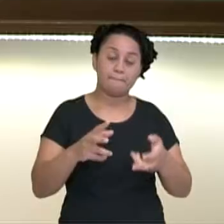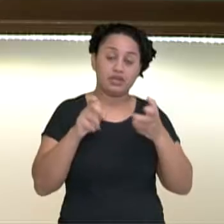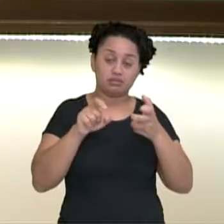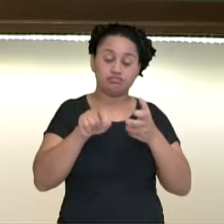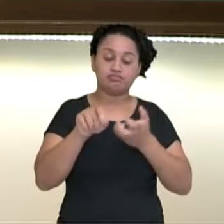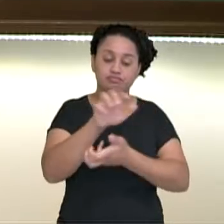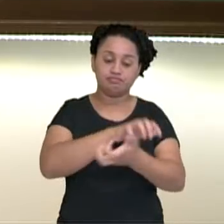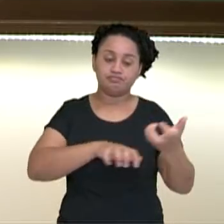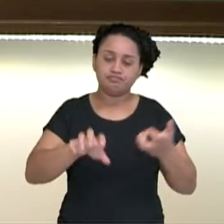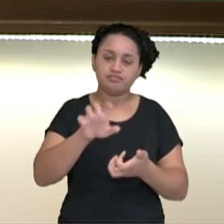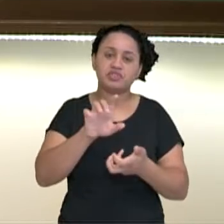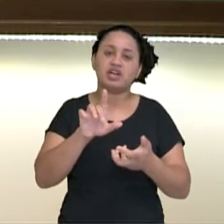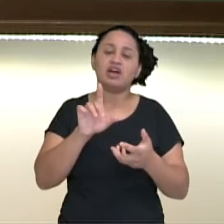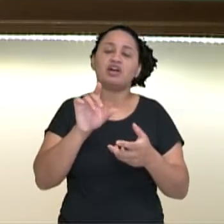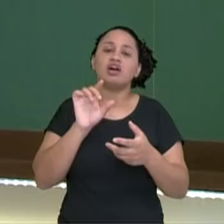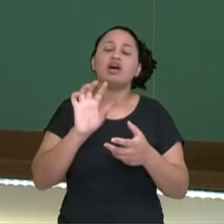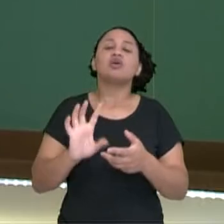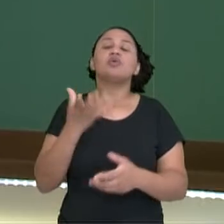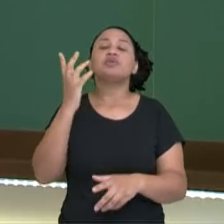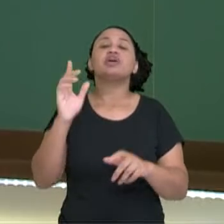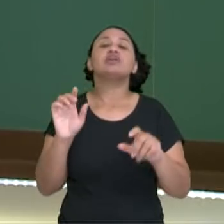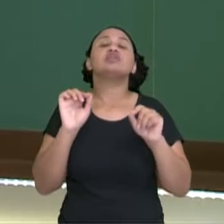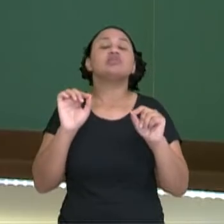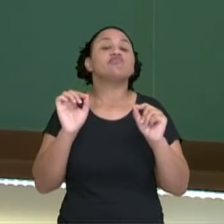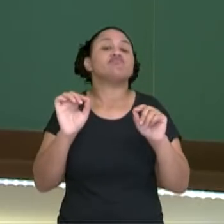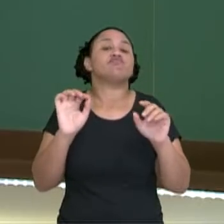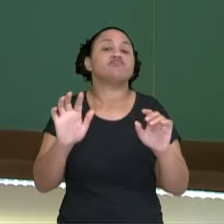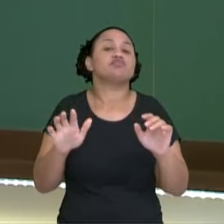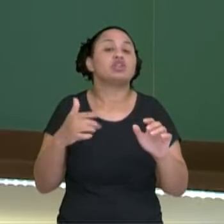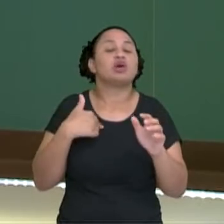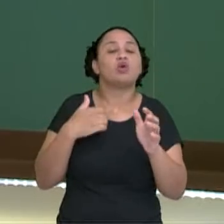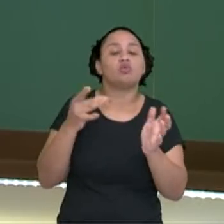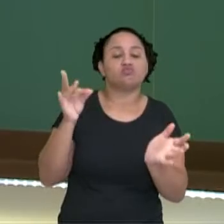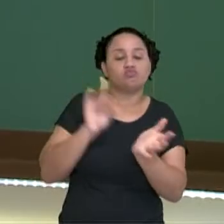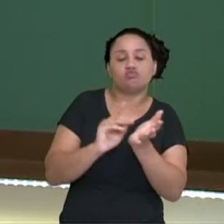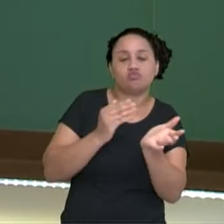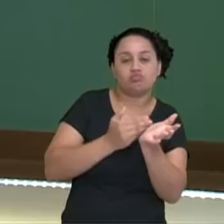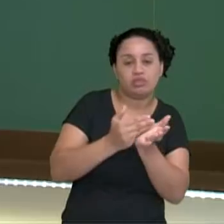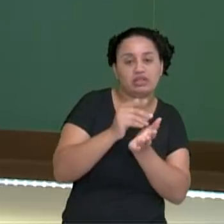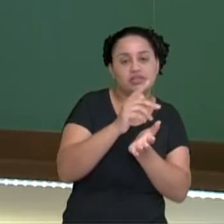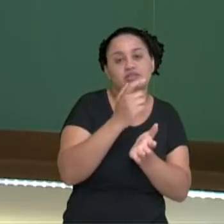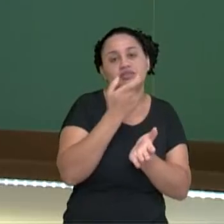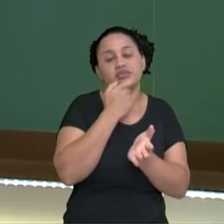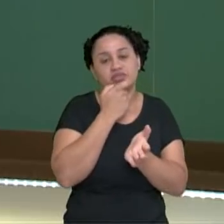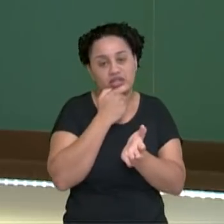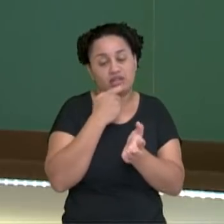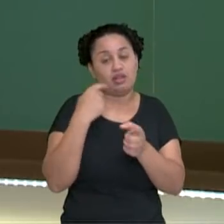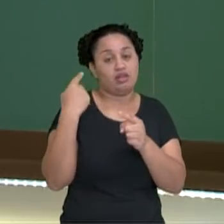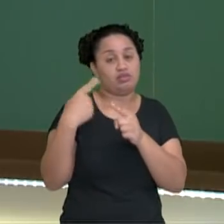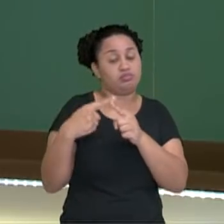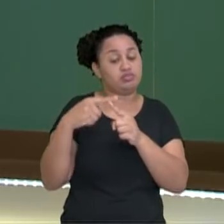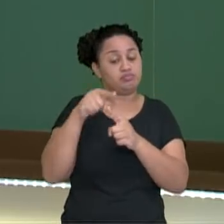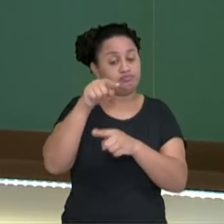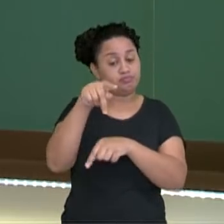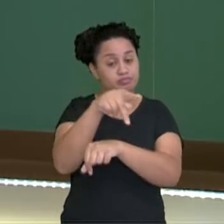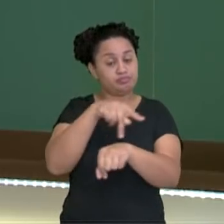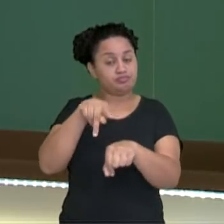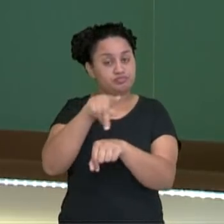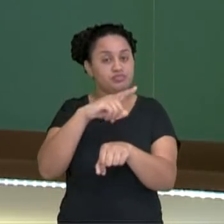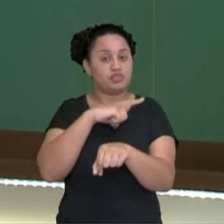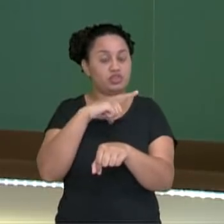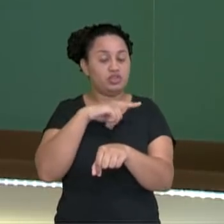Revolução Industrial, ela acontece, então, ela vai ocorrer inicialmente na Inglaterra, porque esse país ele